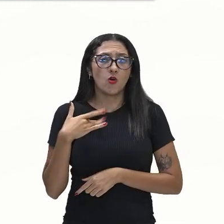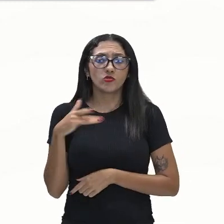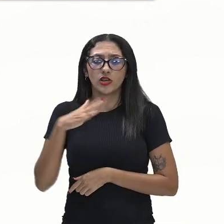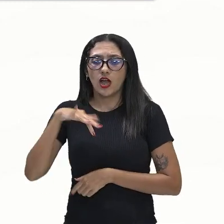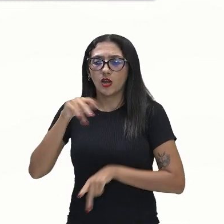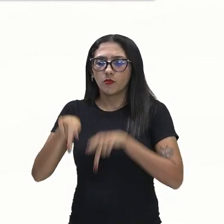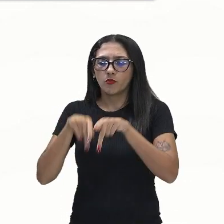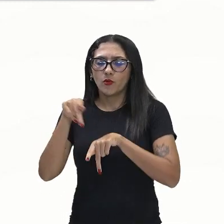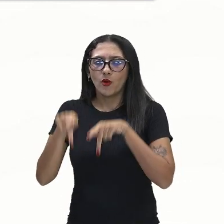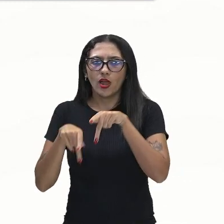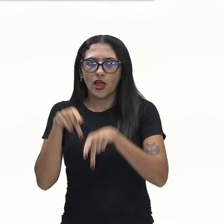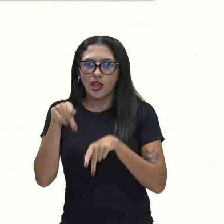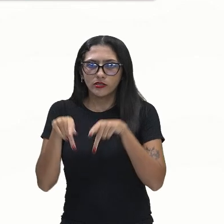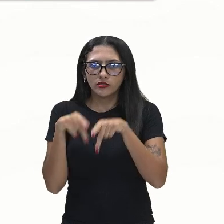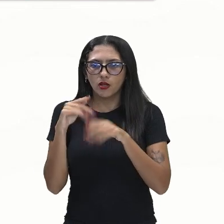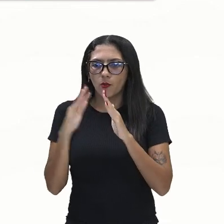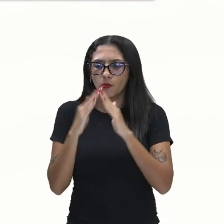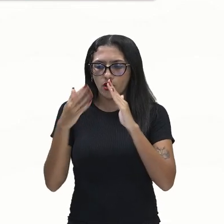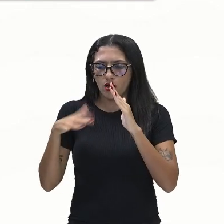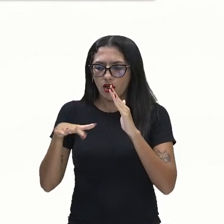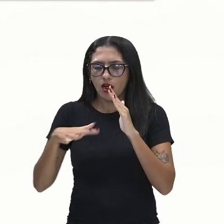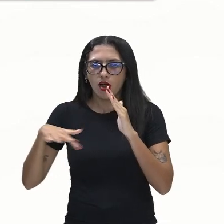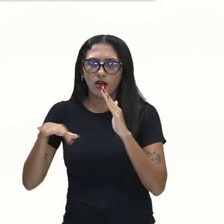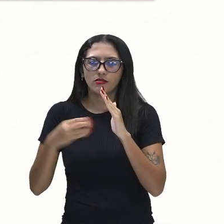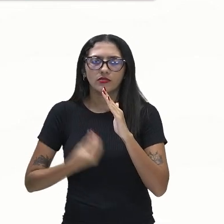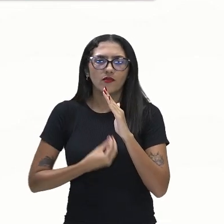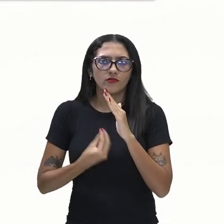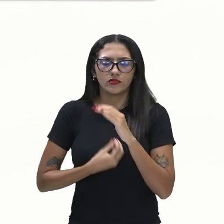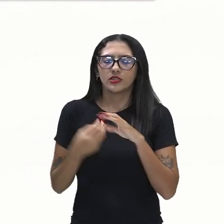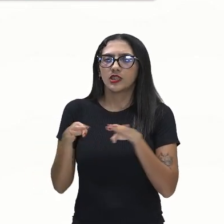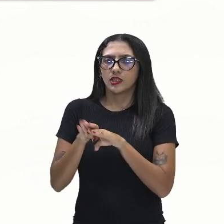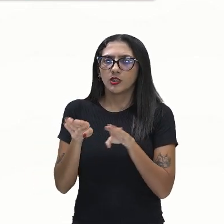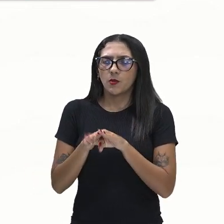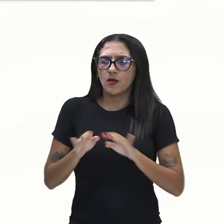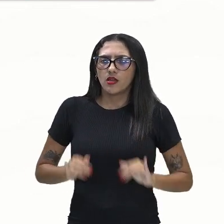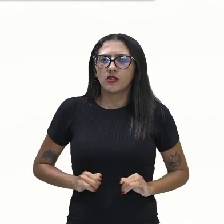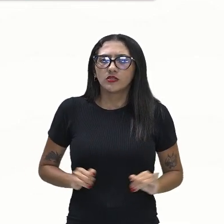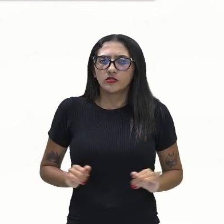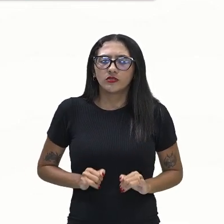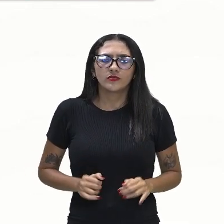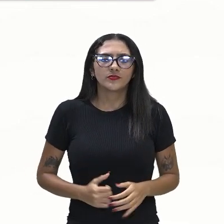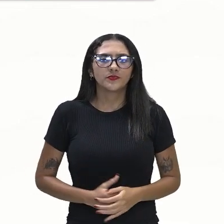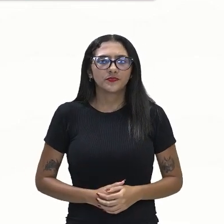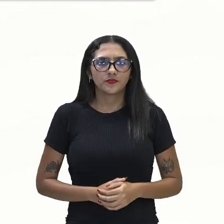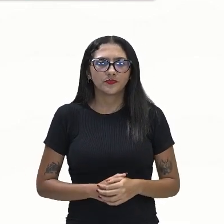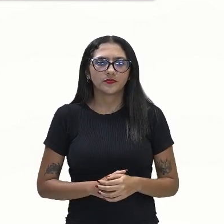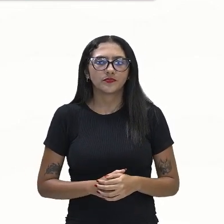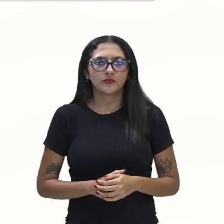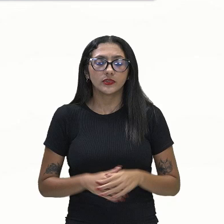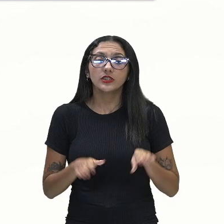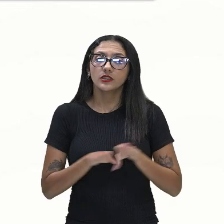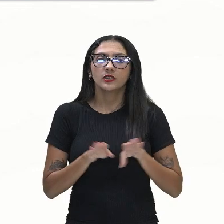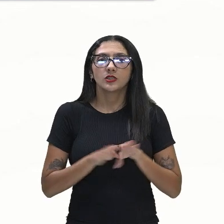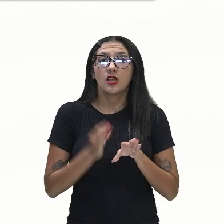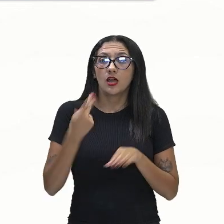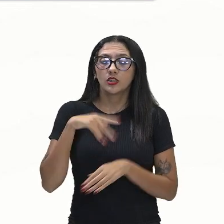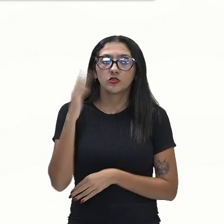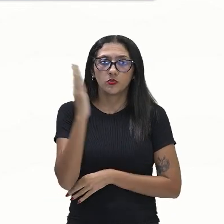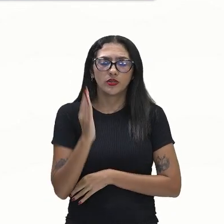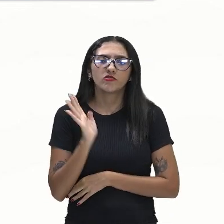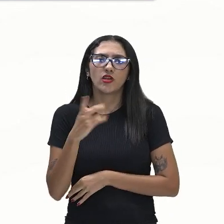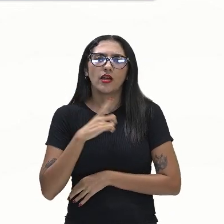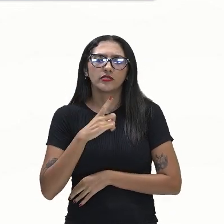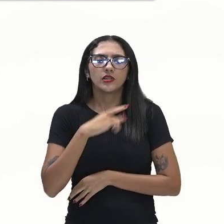as populações indígenas que estão nestes ambientes também. Nós temos e já tivemos no Brasil rompimentos